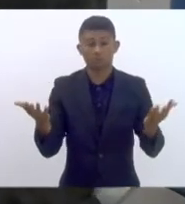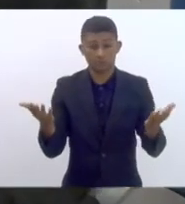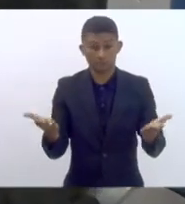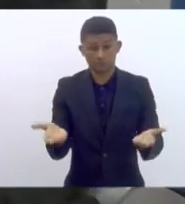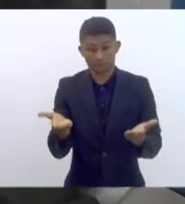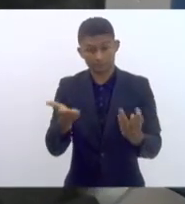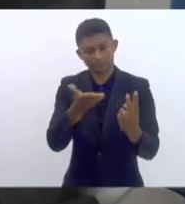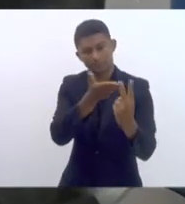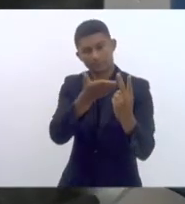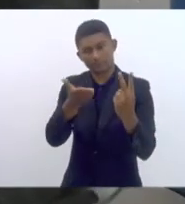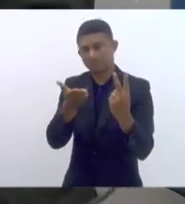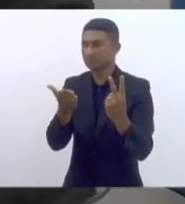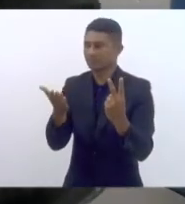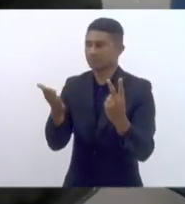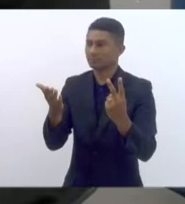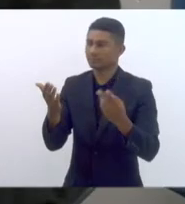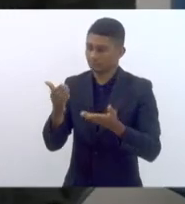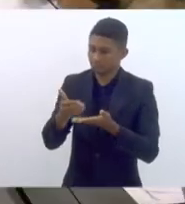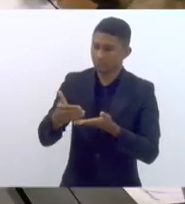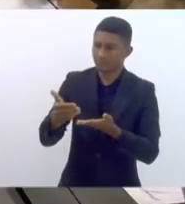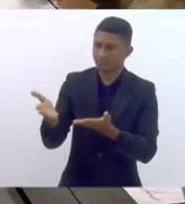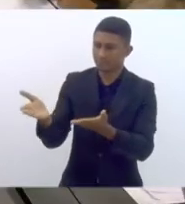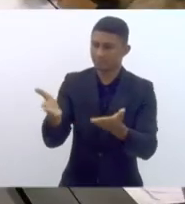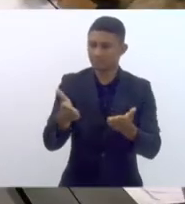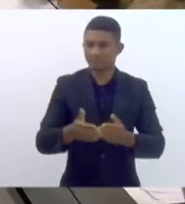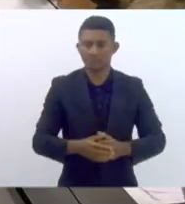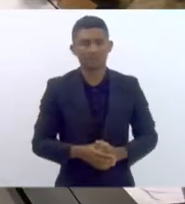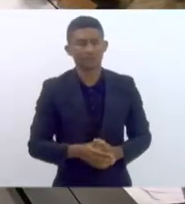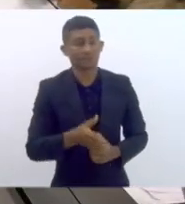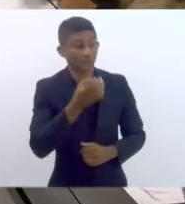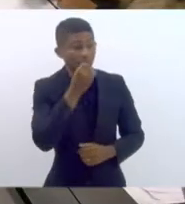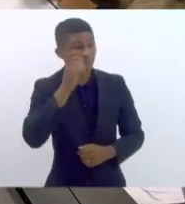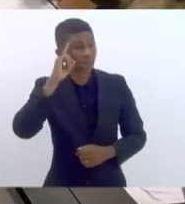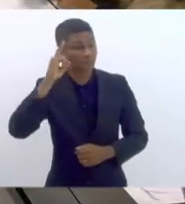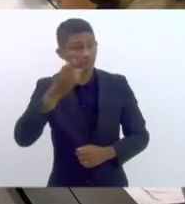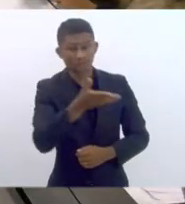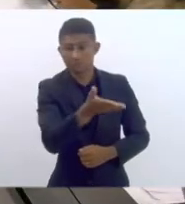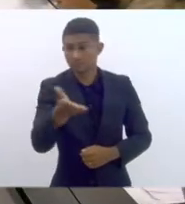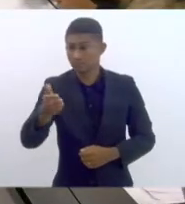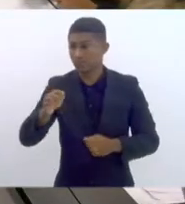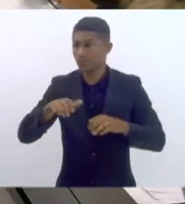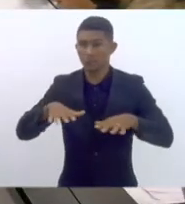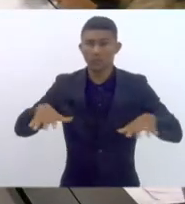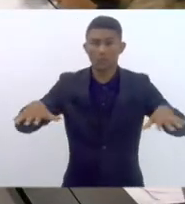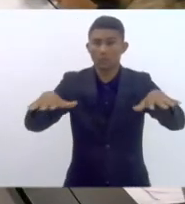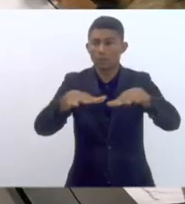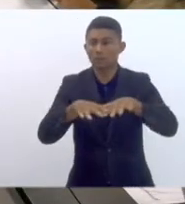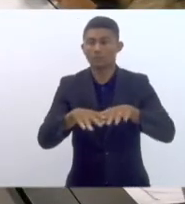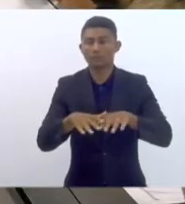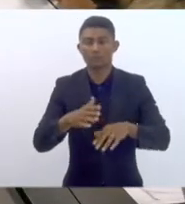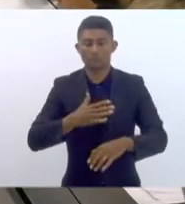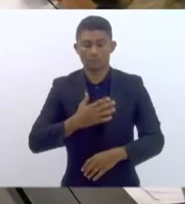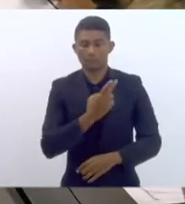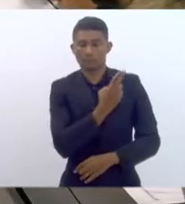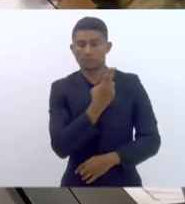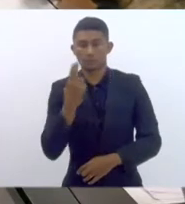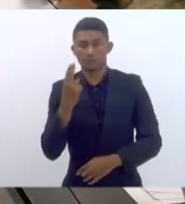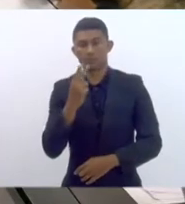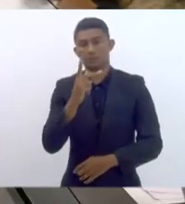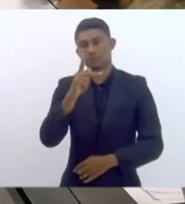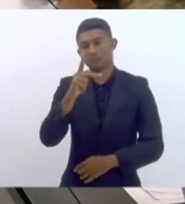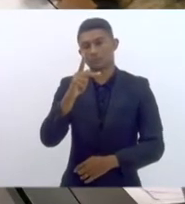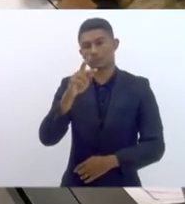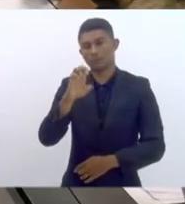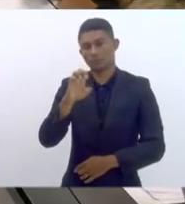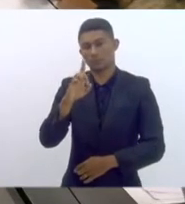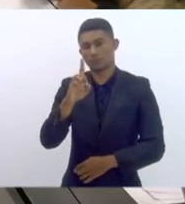Pedro e Diana. Bom dia a todos. Bom dia, senhoras e senhores. Antes de mais nada, deixa eu me apresentar. Meu nome é Pedro, eu sou